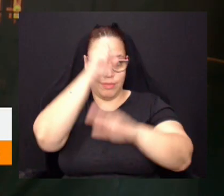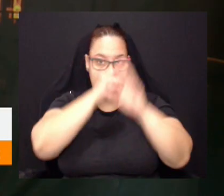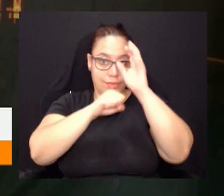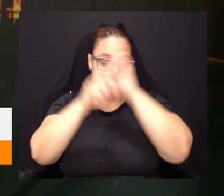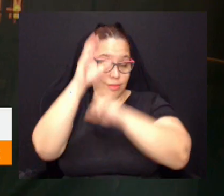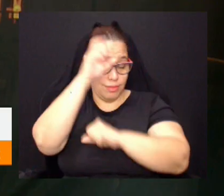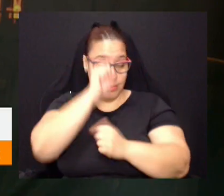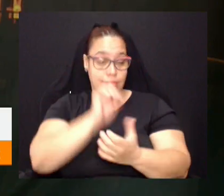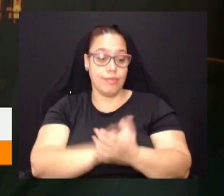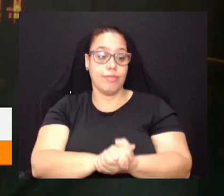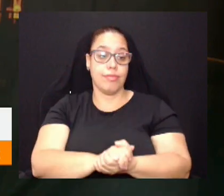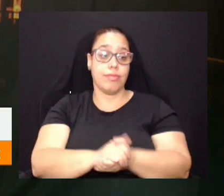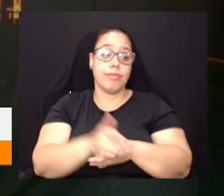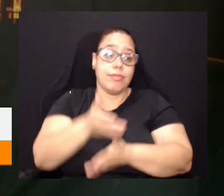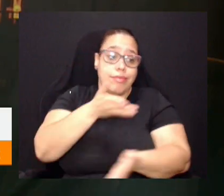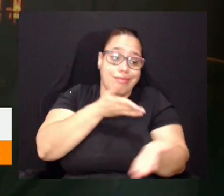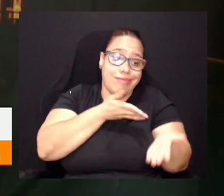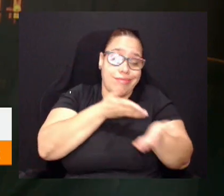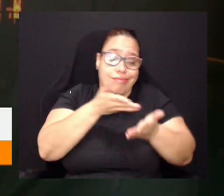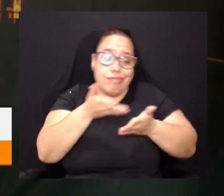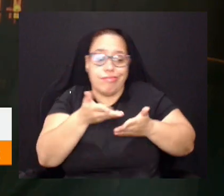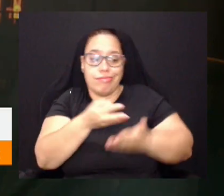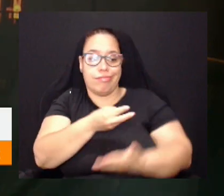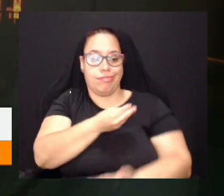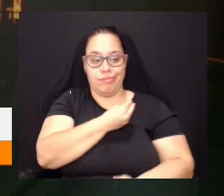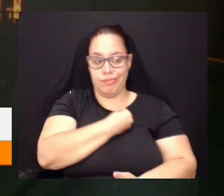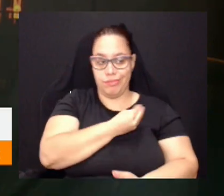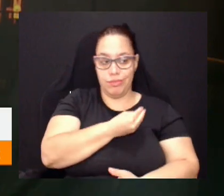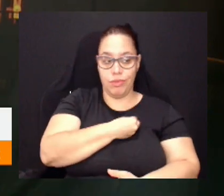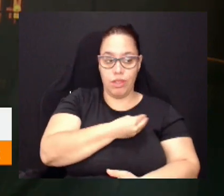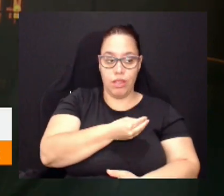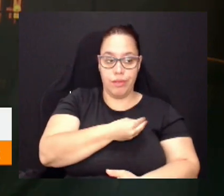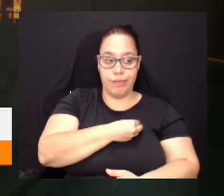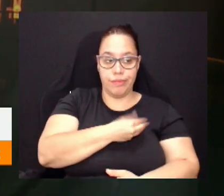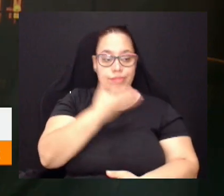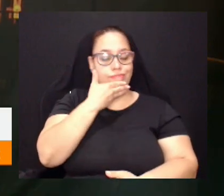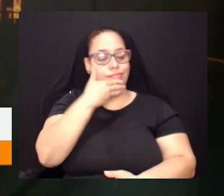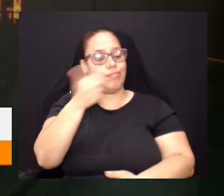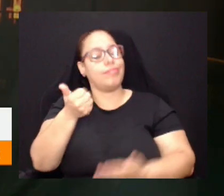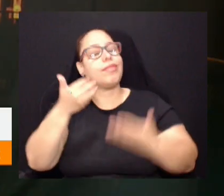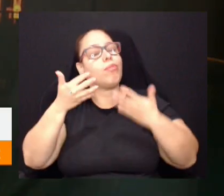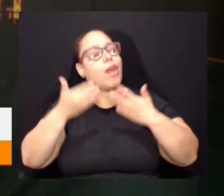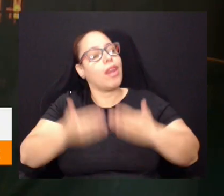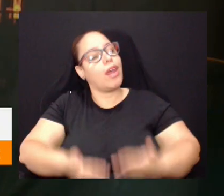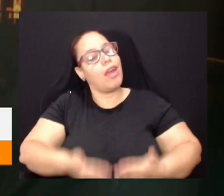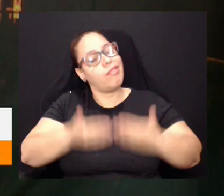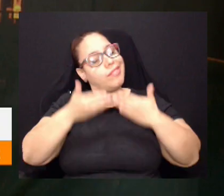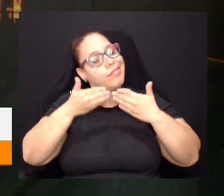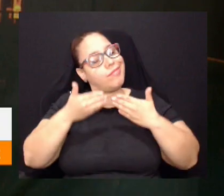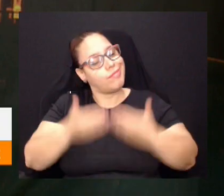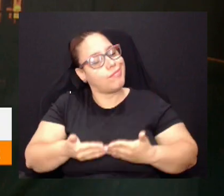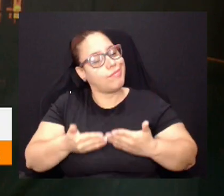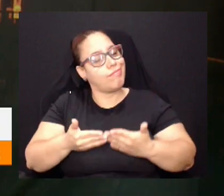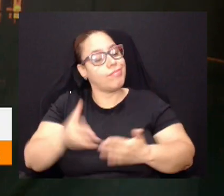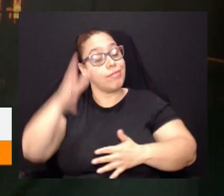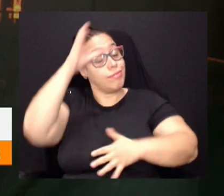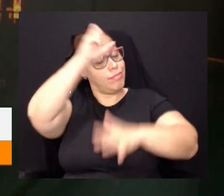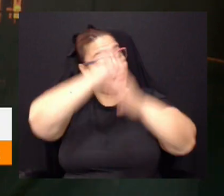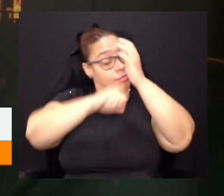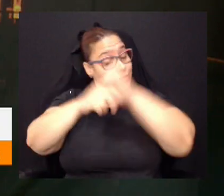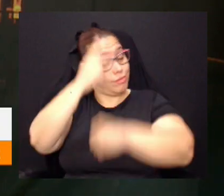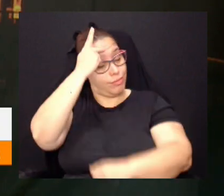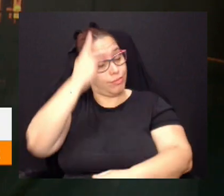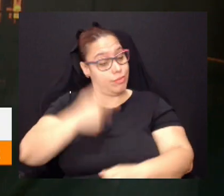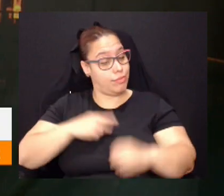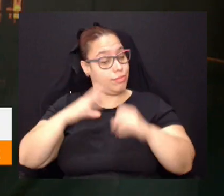a lidar com a vida, aprendendo a viver de uma maneira mais leve, aprendendo que o autoconhecimento é importante, é